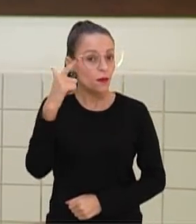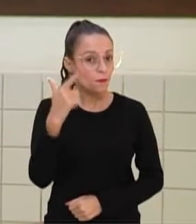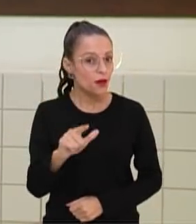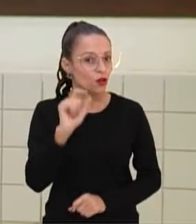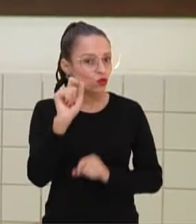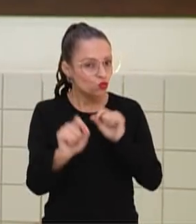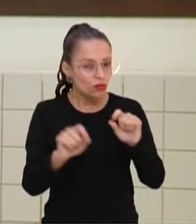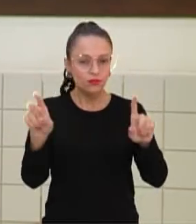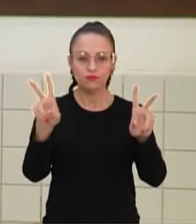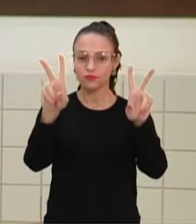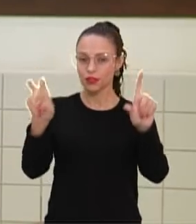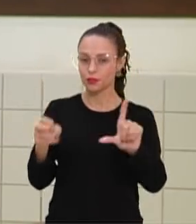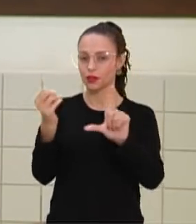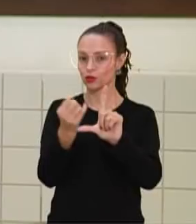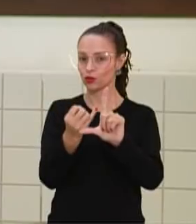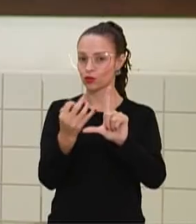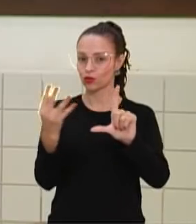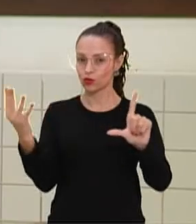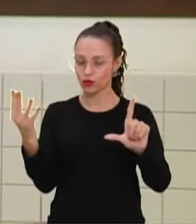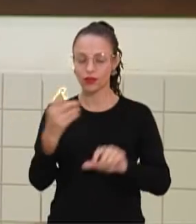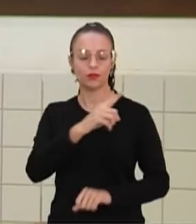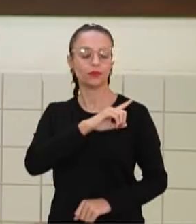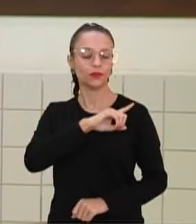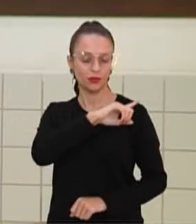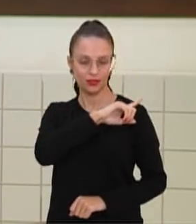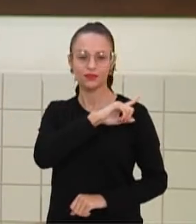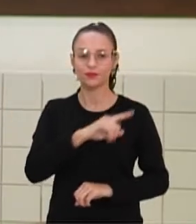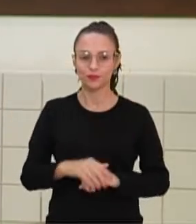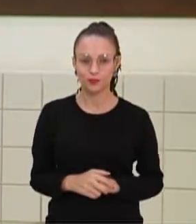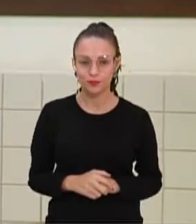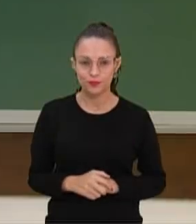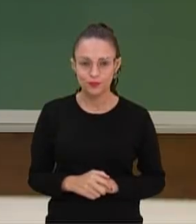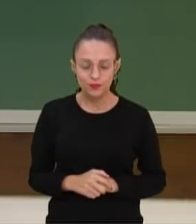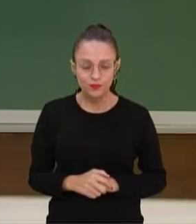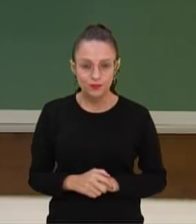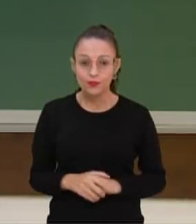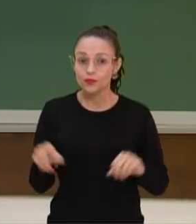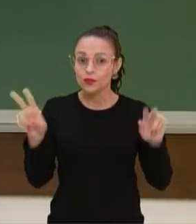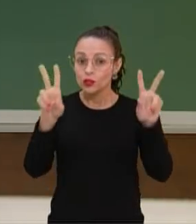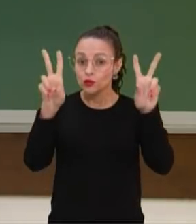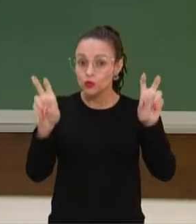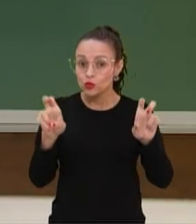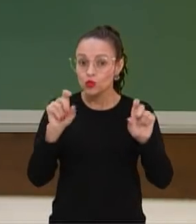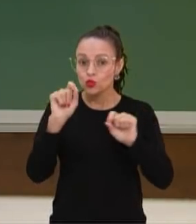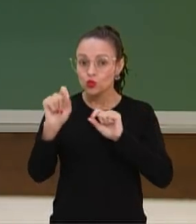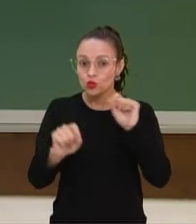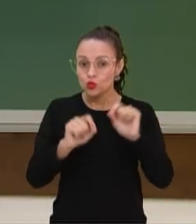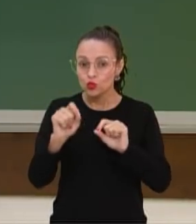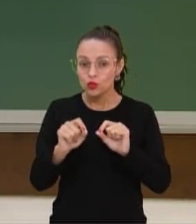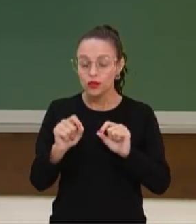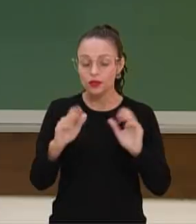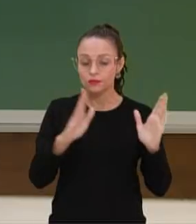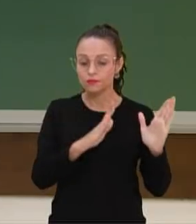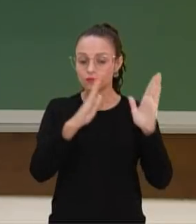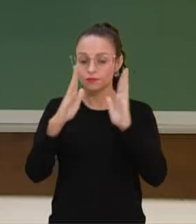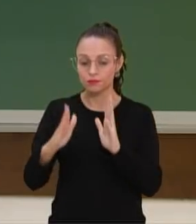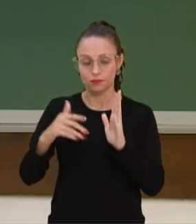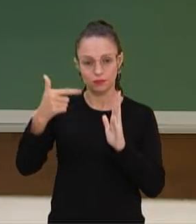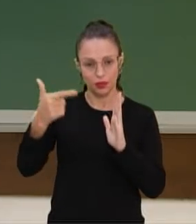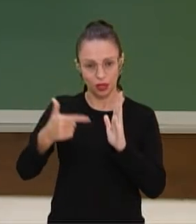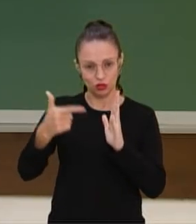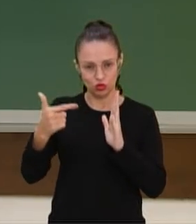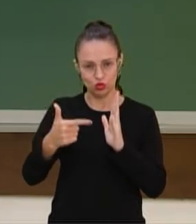vez logaritmo, primeira série do ensino médio. Vamos falar aqui, parte 2, a gente